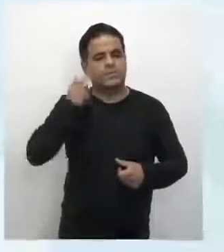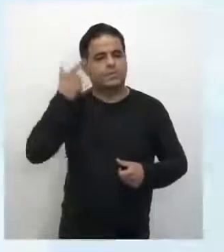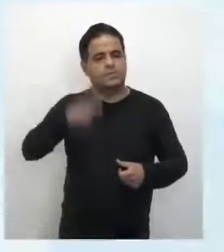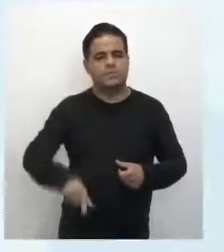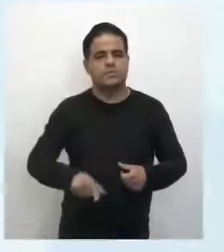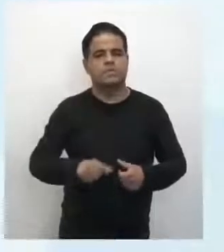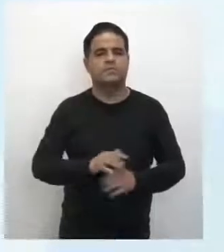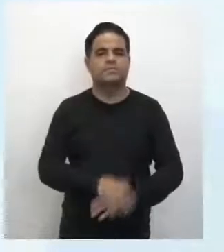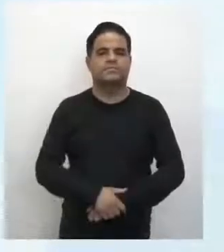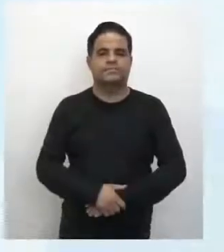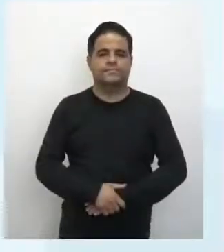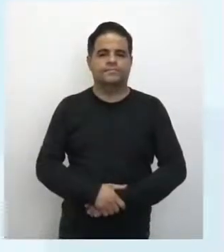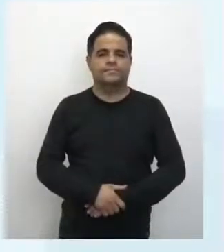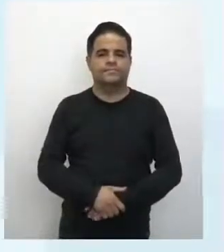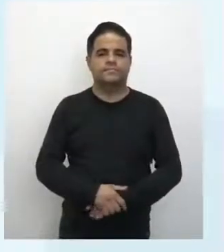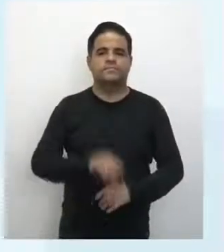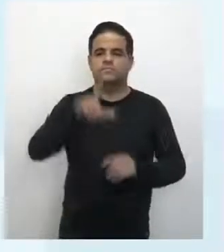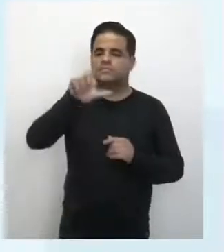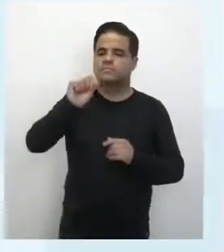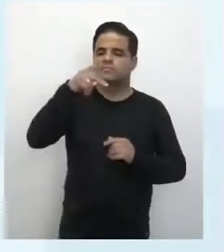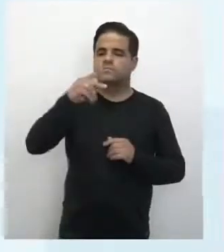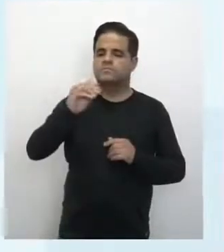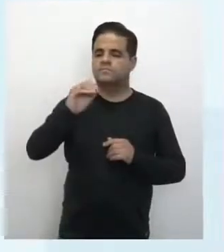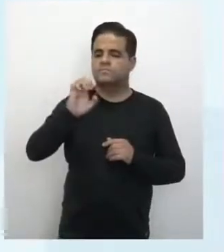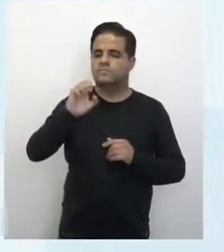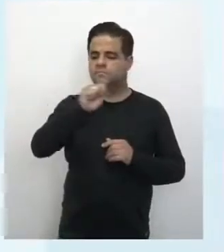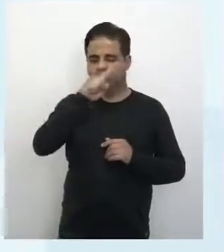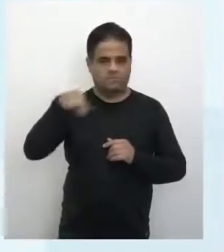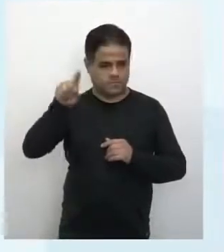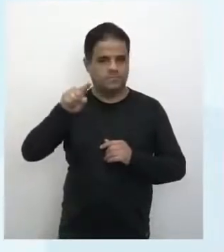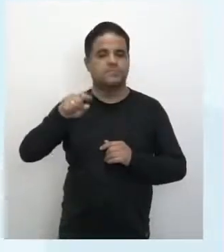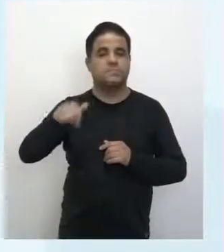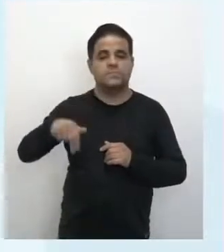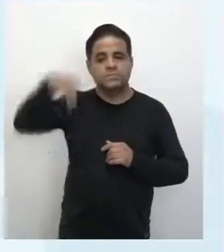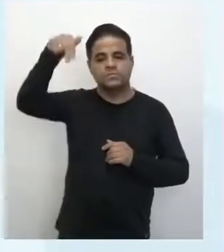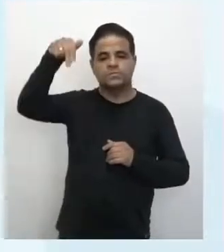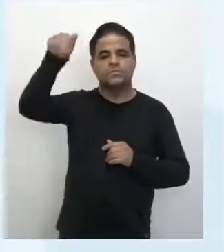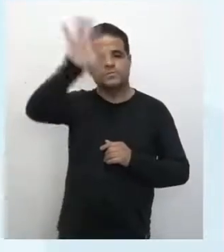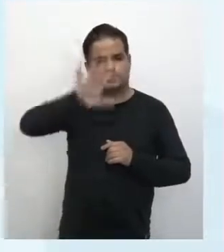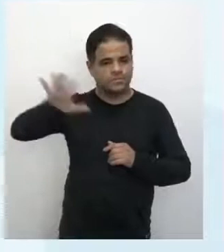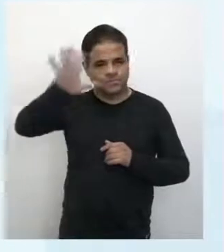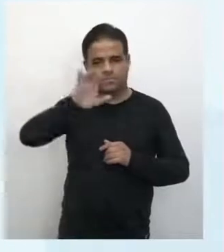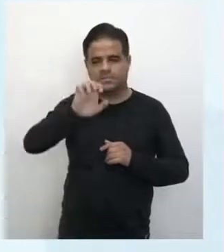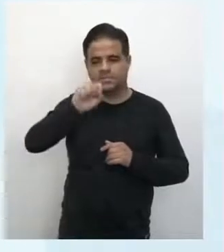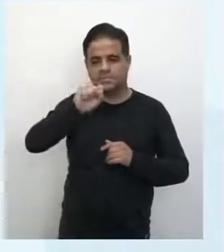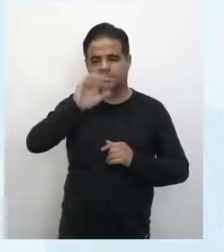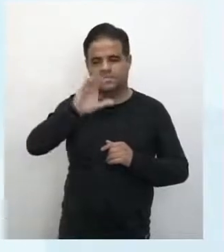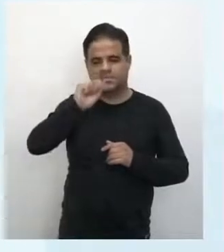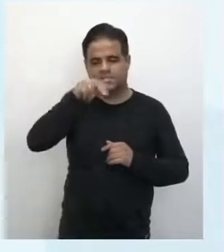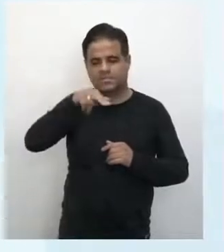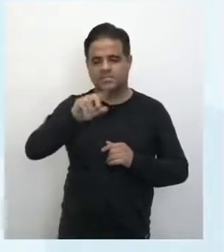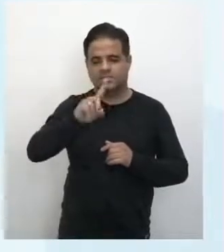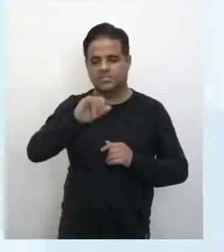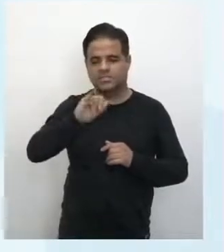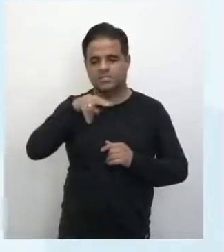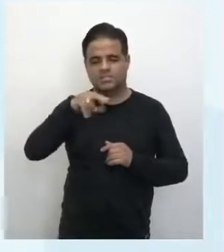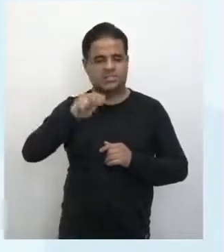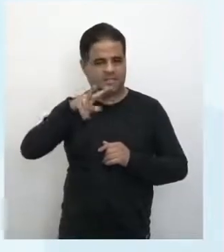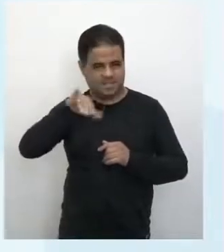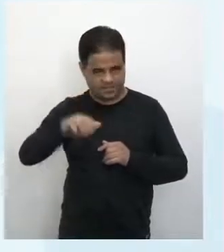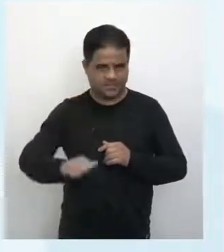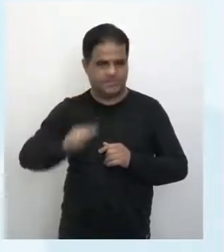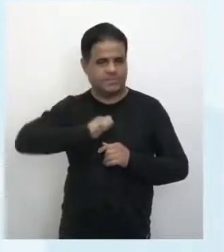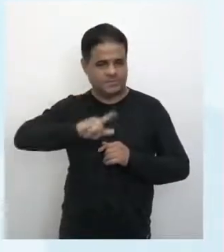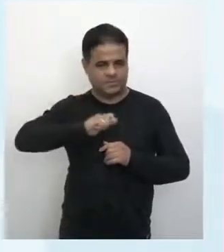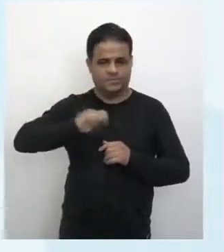os Lapões, tá aí o mapa, né, a parte azul aí, né, o norte aí da Península Escandinava, o norte da Europa também. Então os Lapões